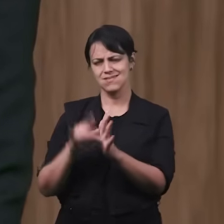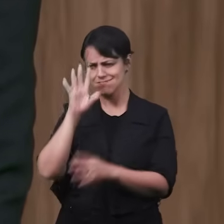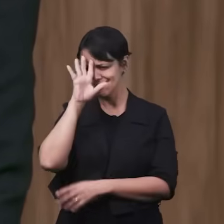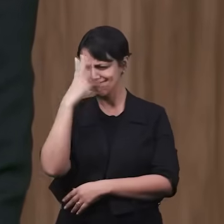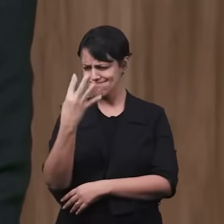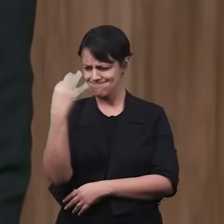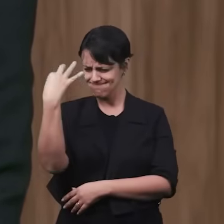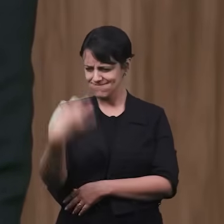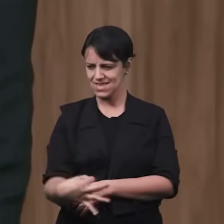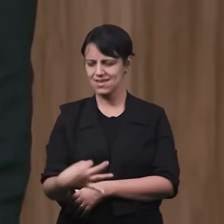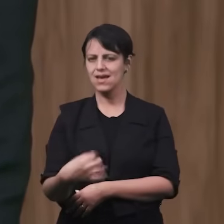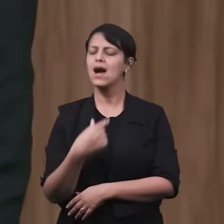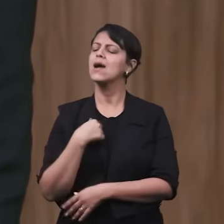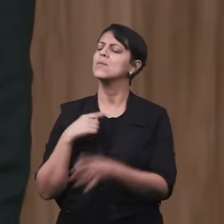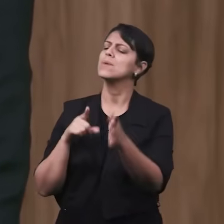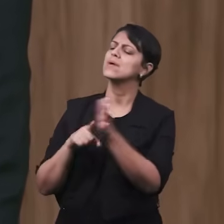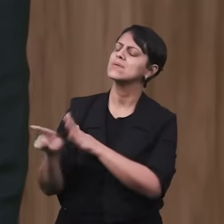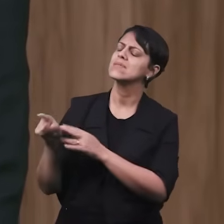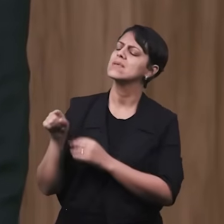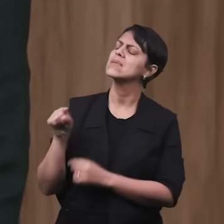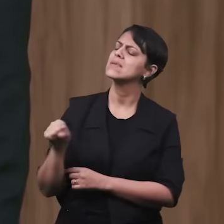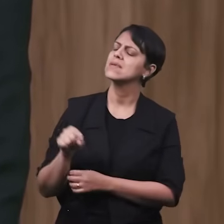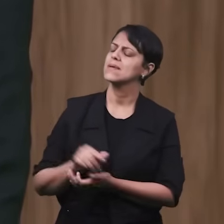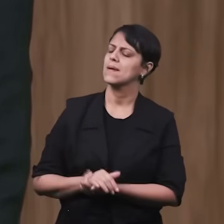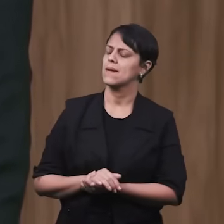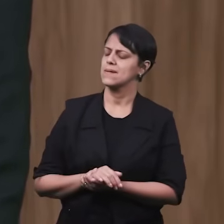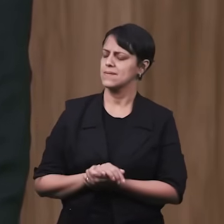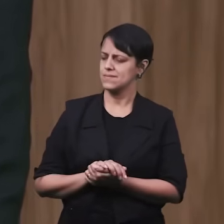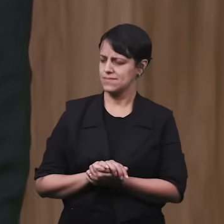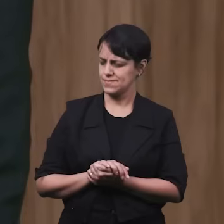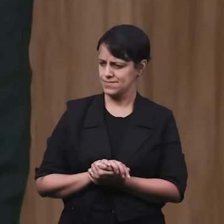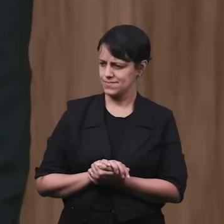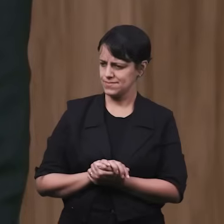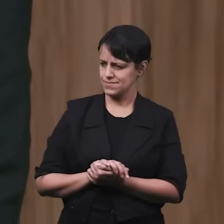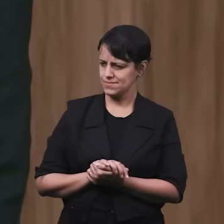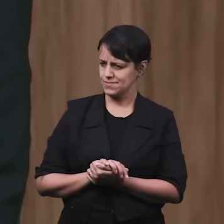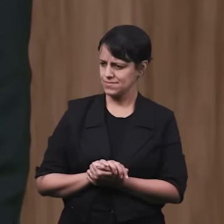dessa senhora, aí eu lembrei dele. Aí eu virei para ele, vem cá,